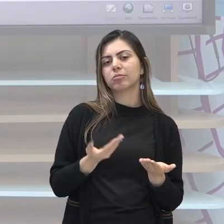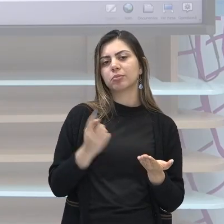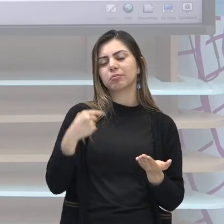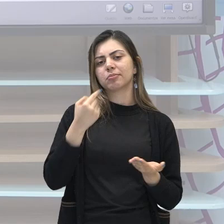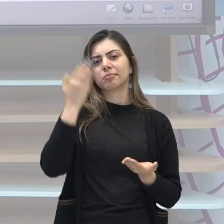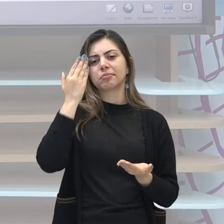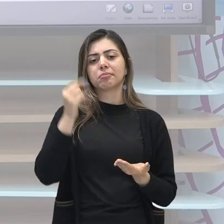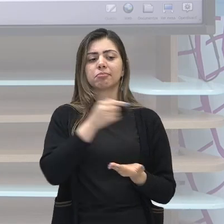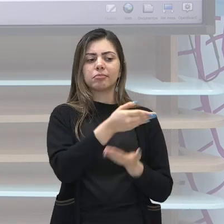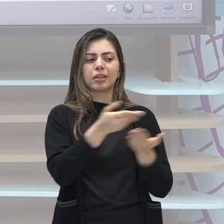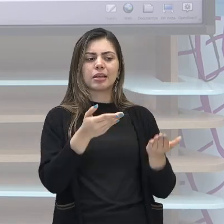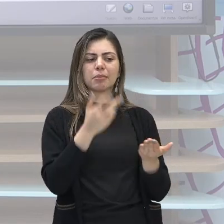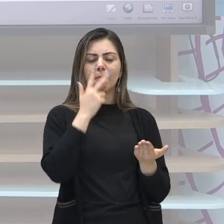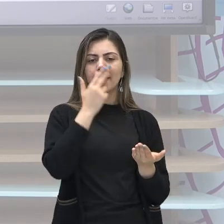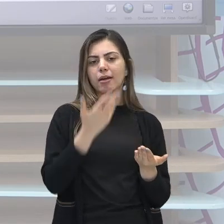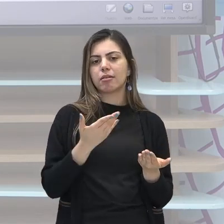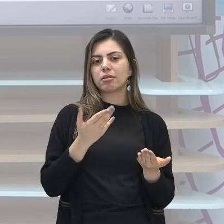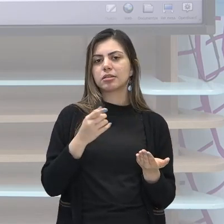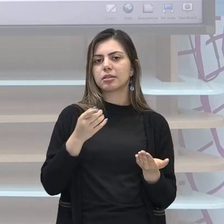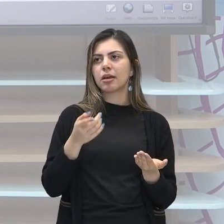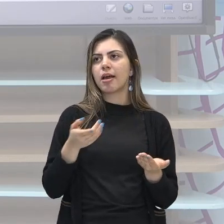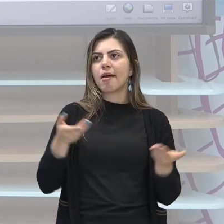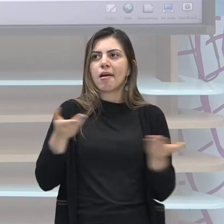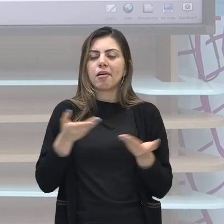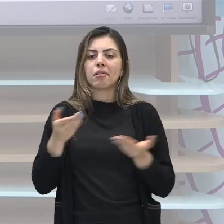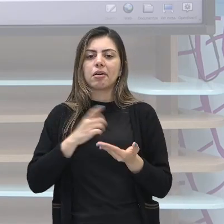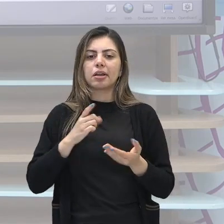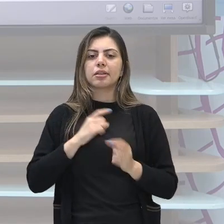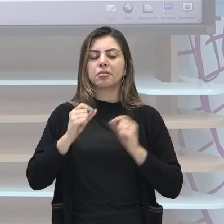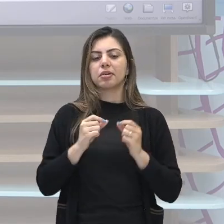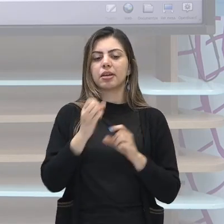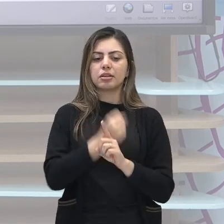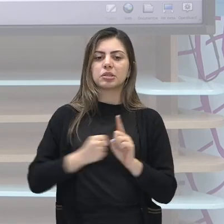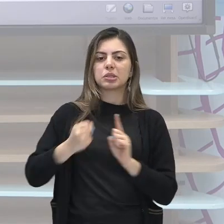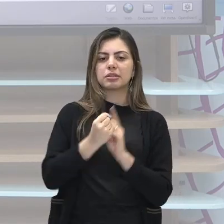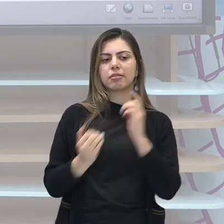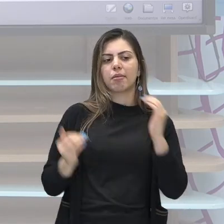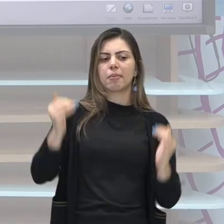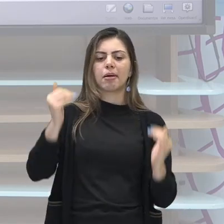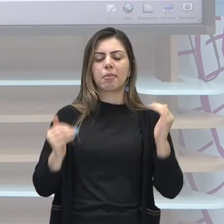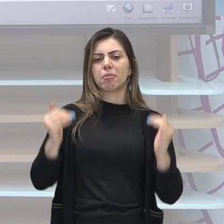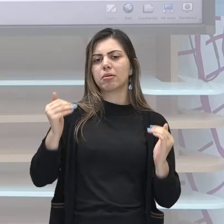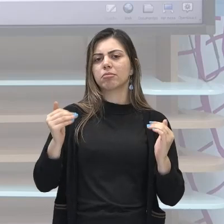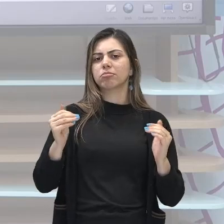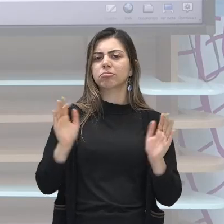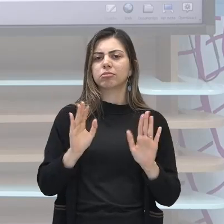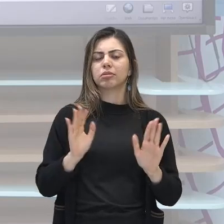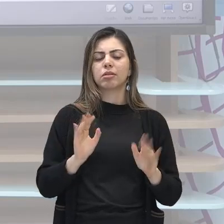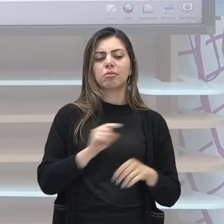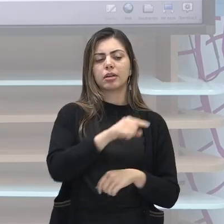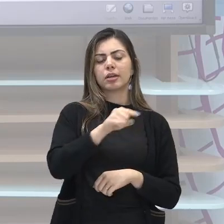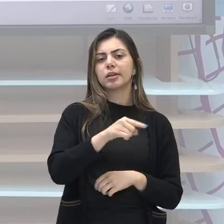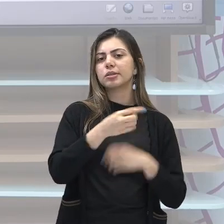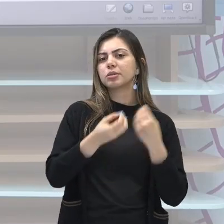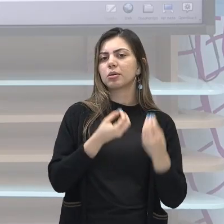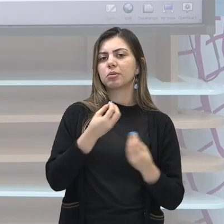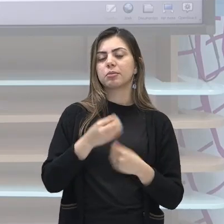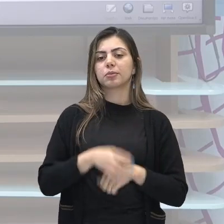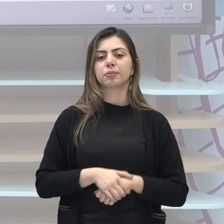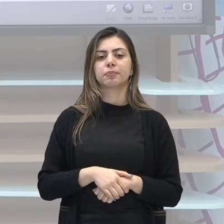muitos deles não se encaixavam nessa lógica da desigualdade. Muito pelo contrário. Quando você para e